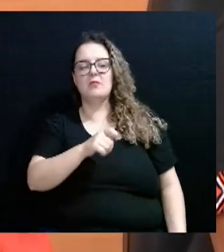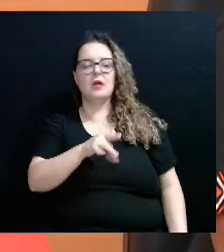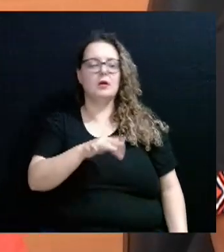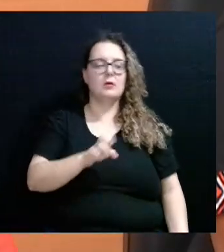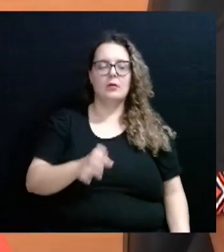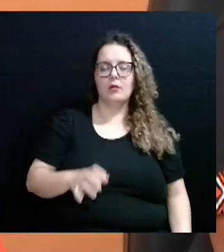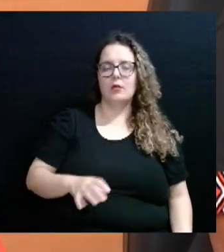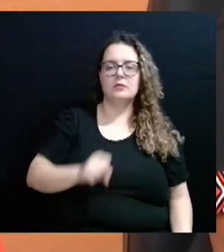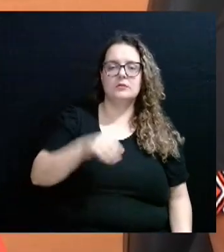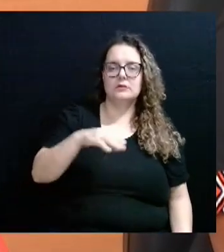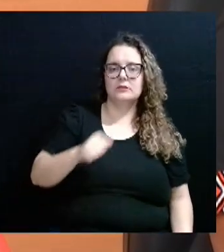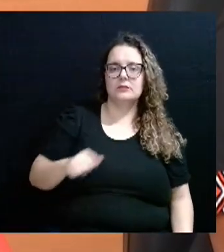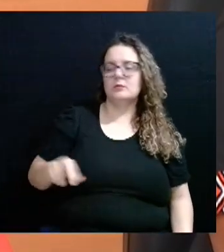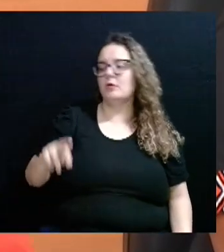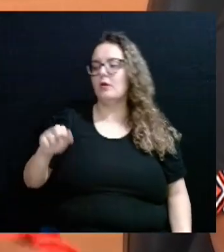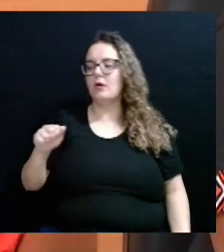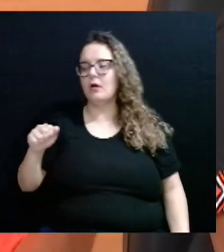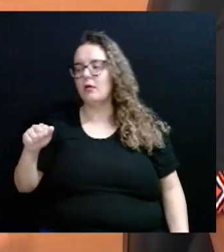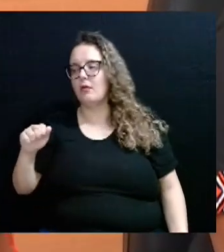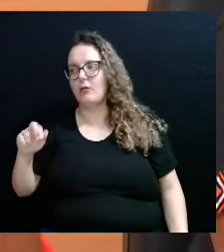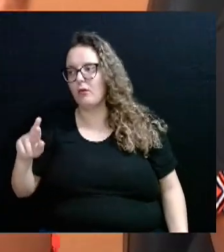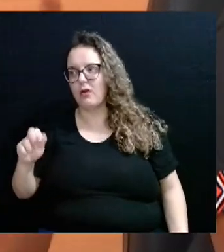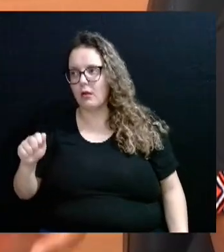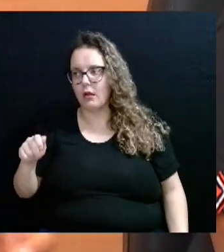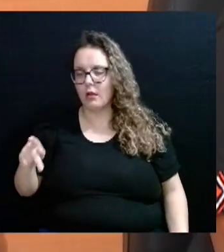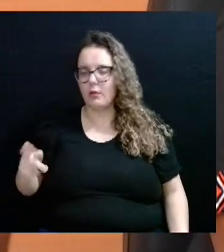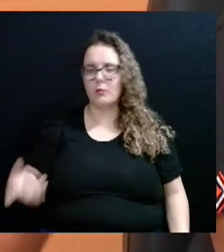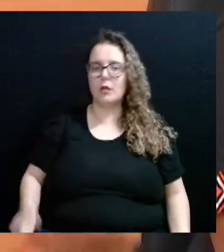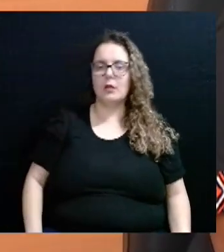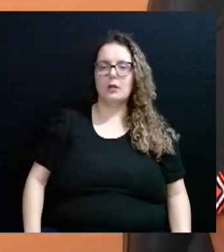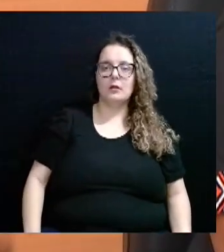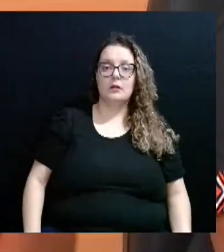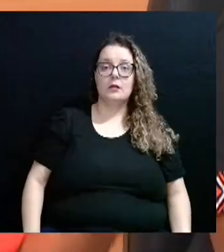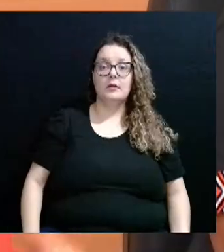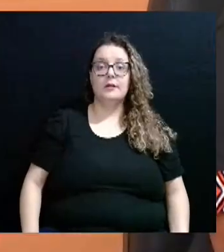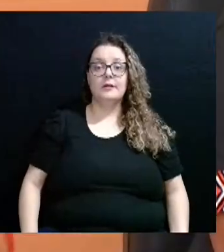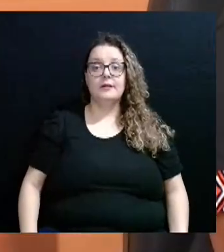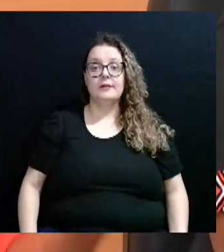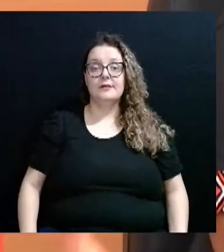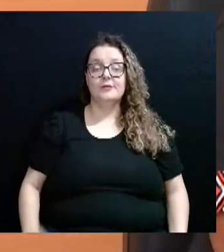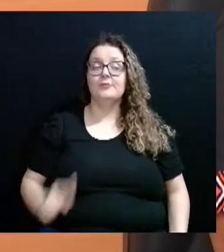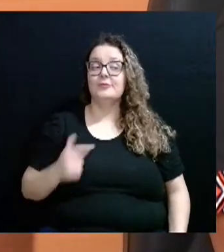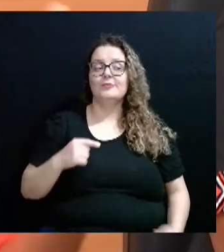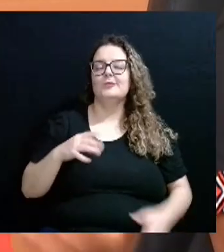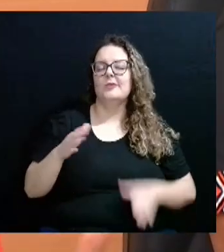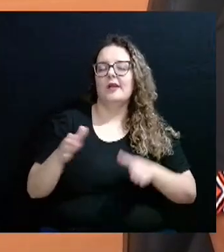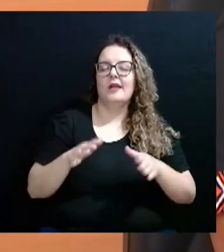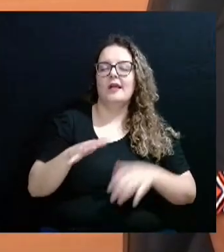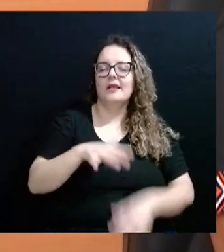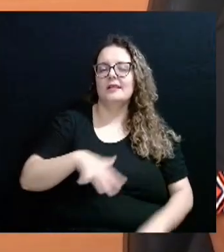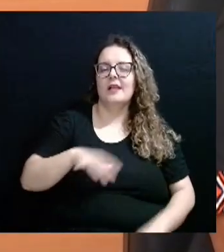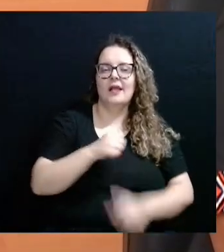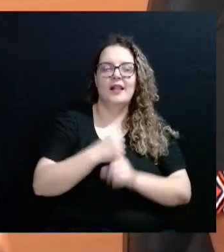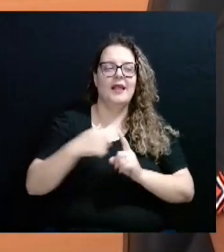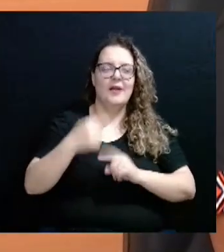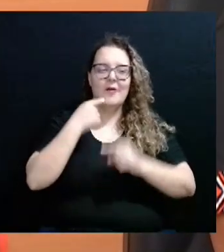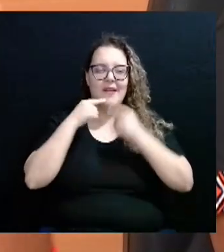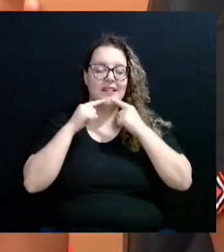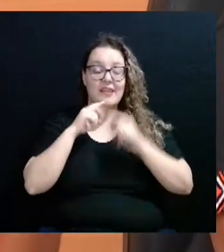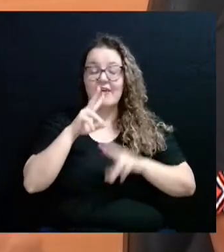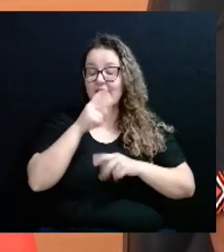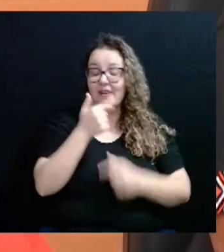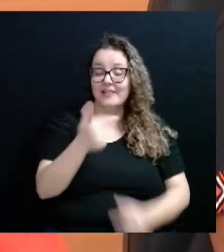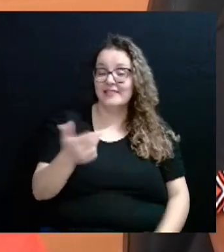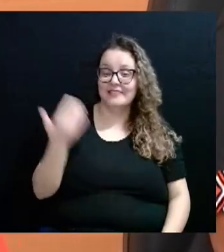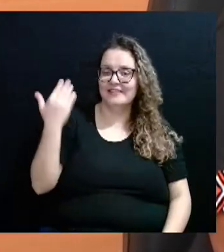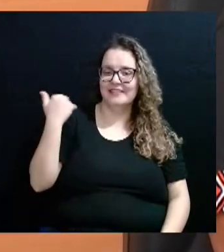pá. E então, portanto, não tinha esse elemento social, crítico tão forte. Era essa outra dimensão do hip